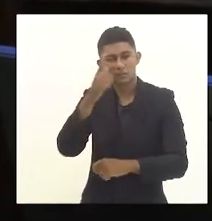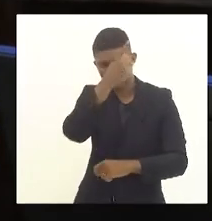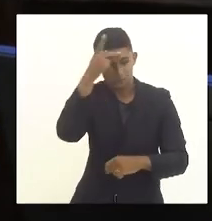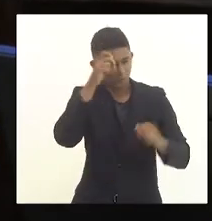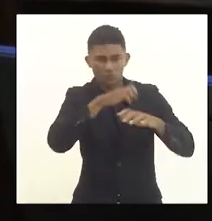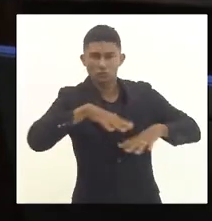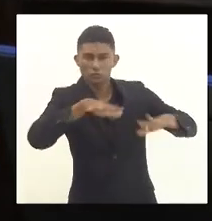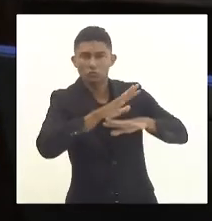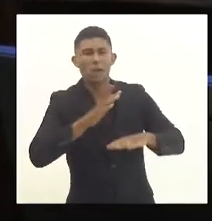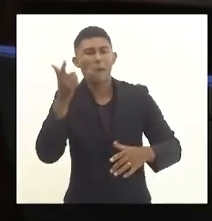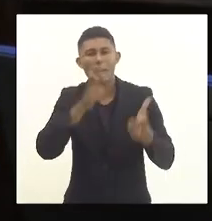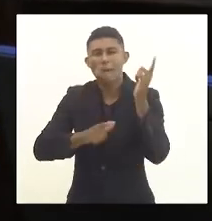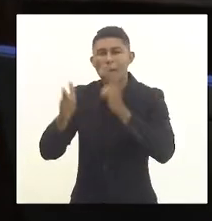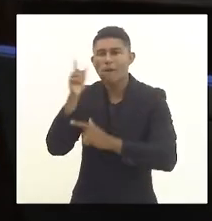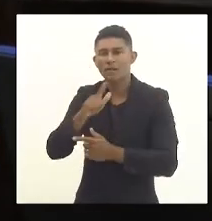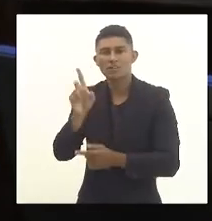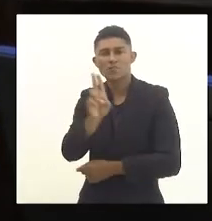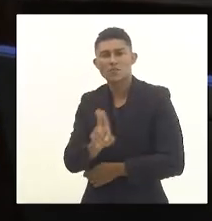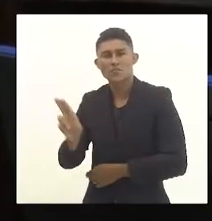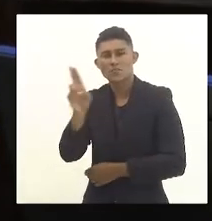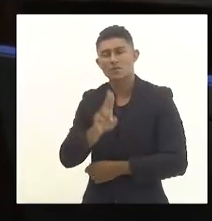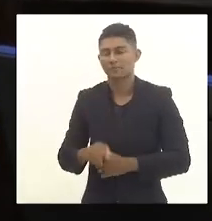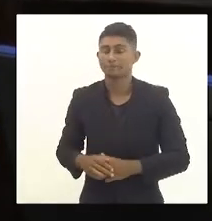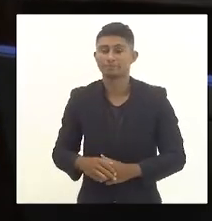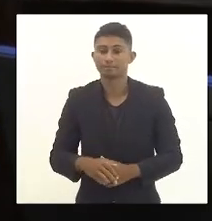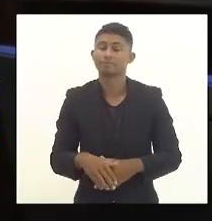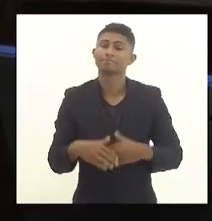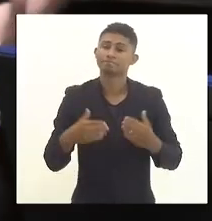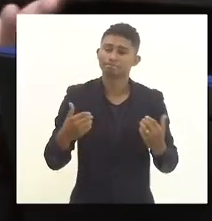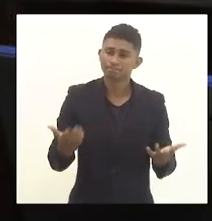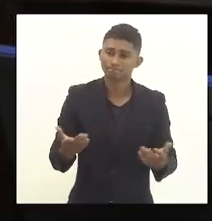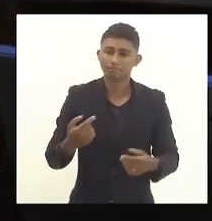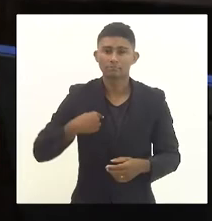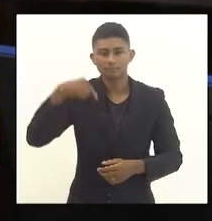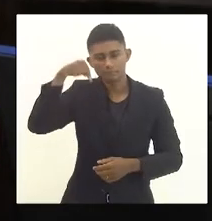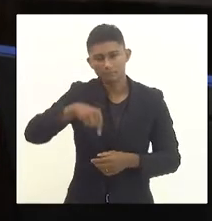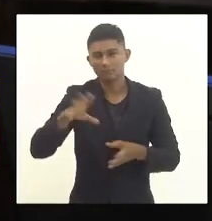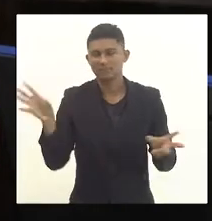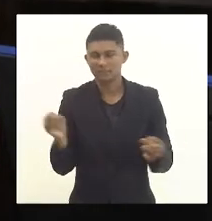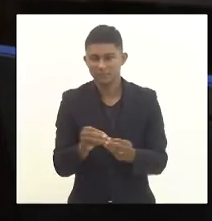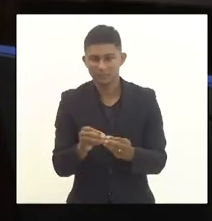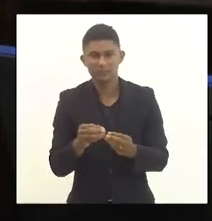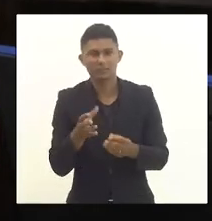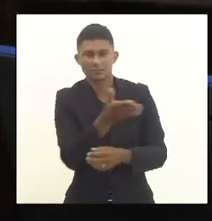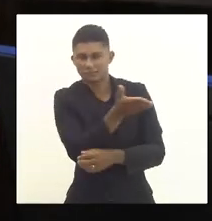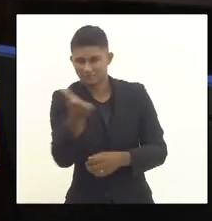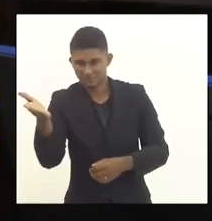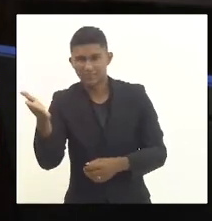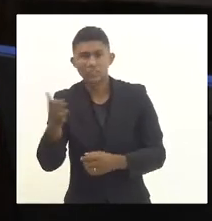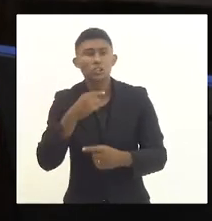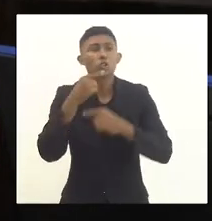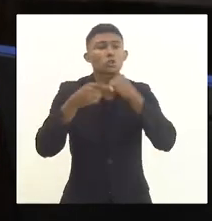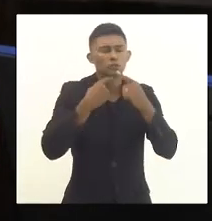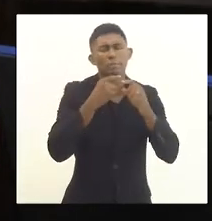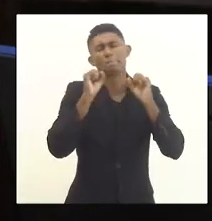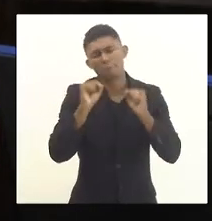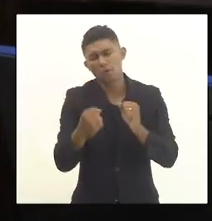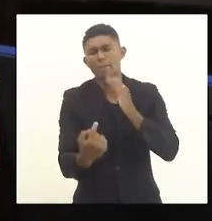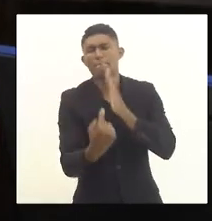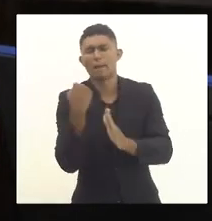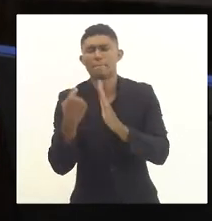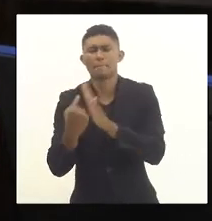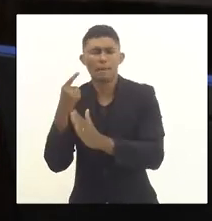só, com essas palavras, né, dando tempo para os nossos especialistas tirarem as dúvidas de todos vocês, saudar e